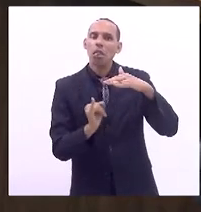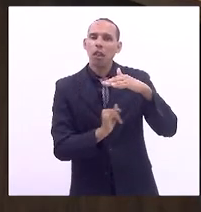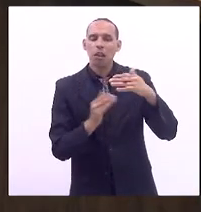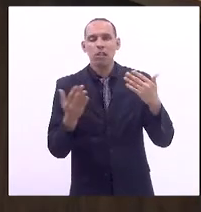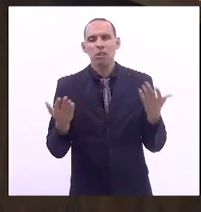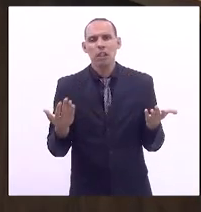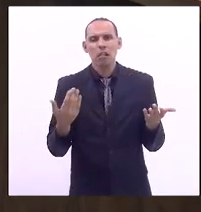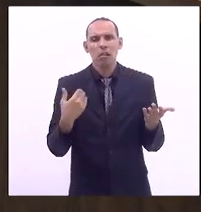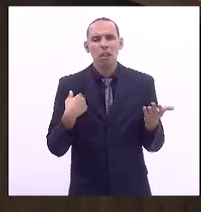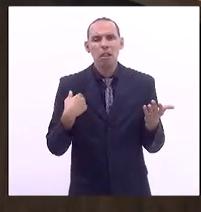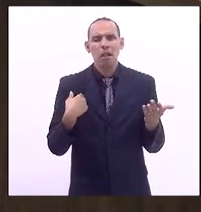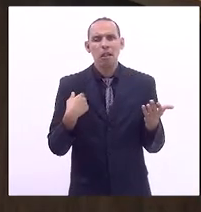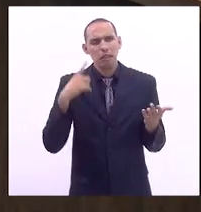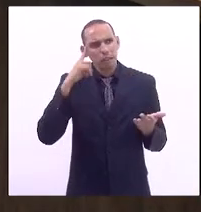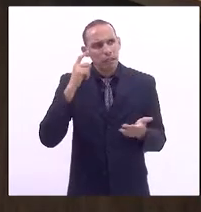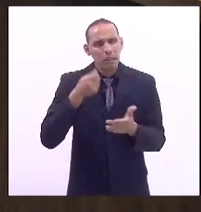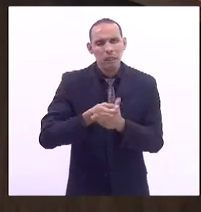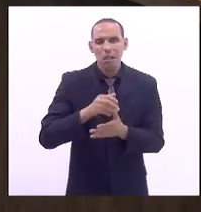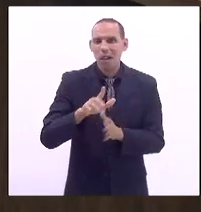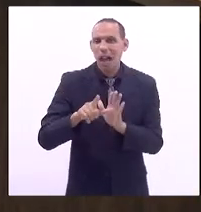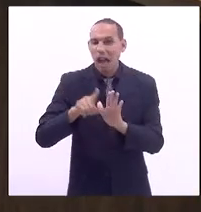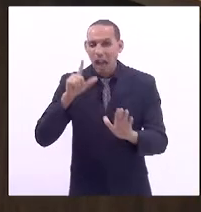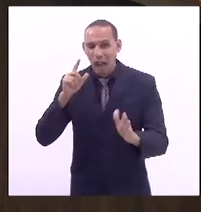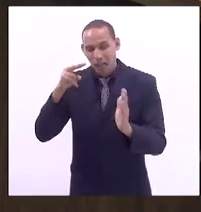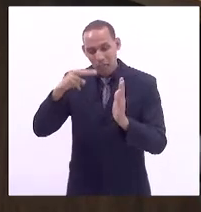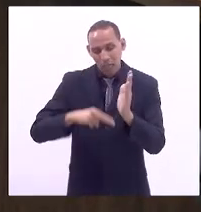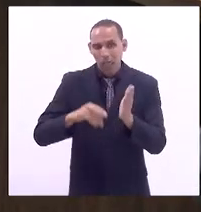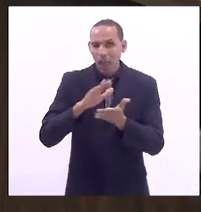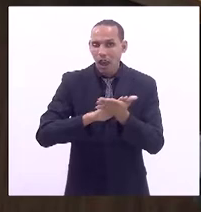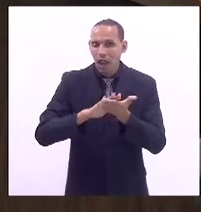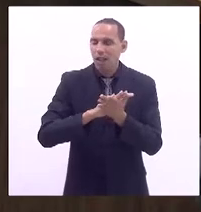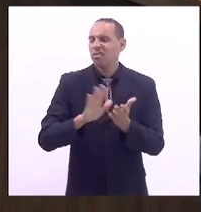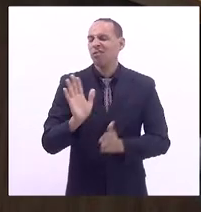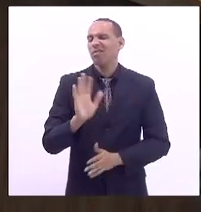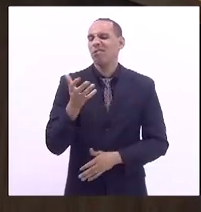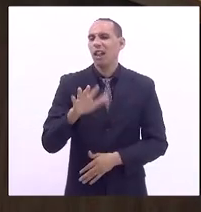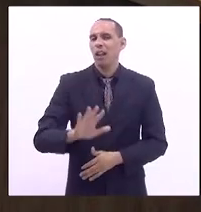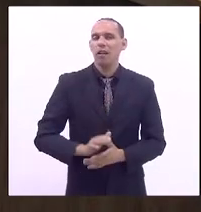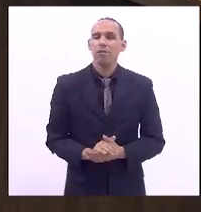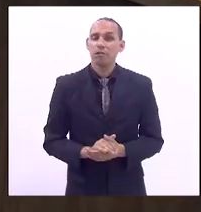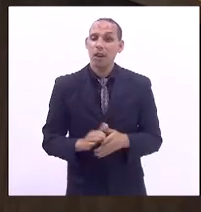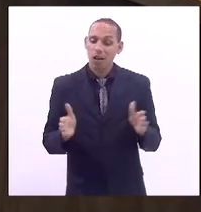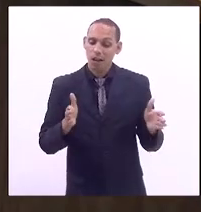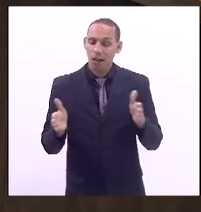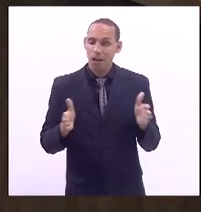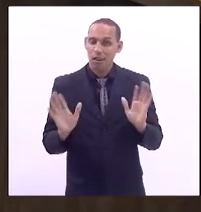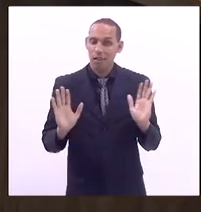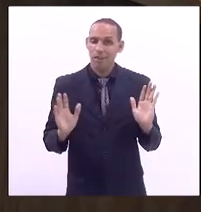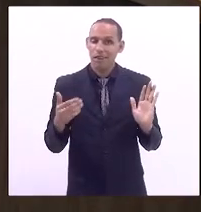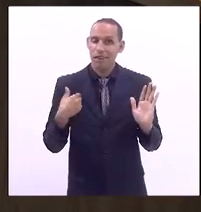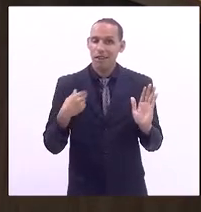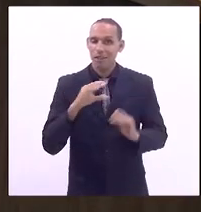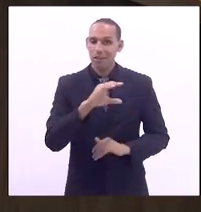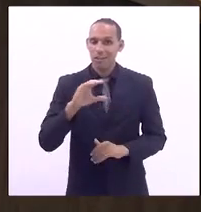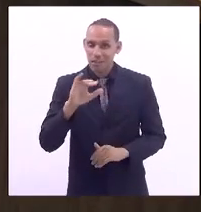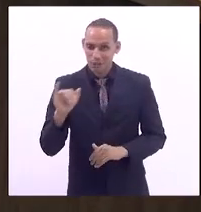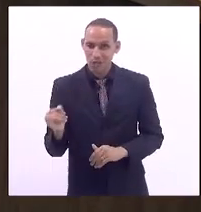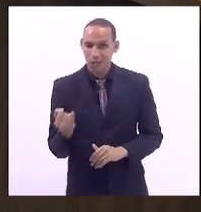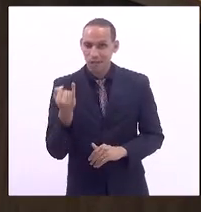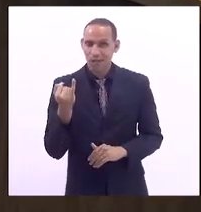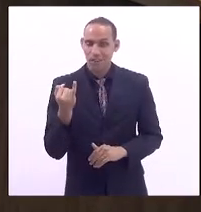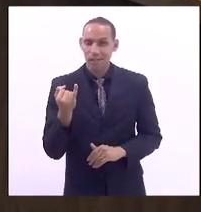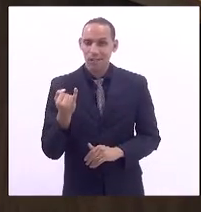não quero ilidir sem eu conhecê-lo e vamos por hora eu tô aqui na ccj